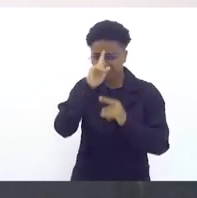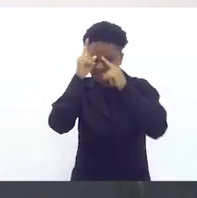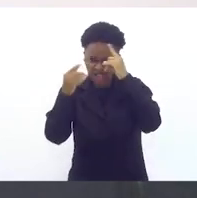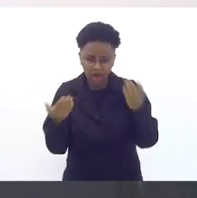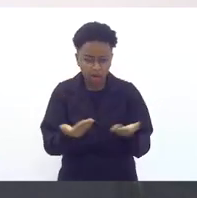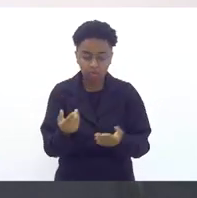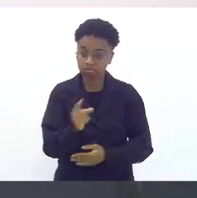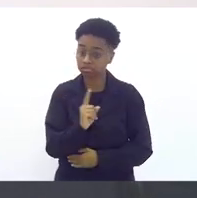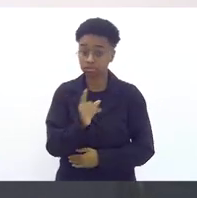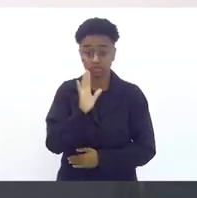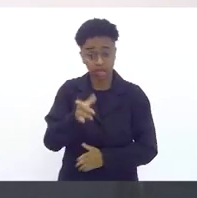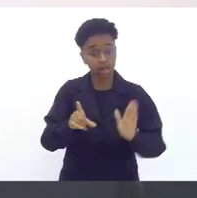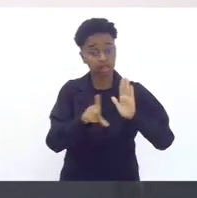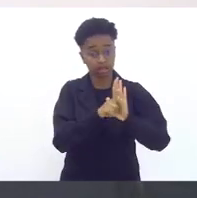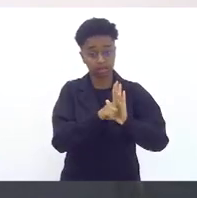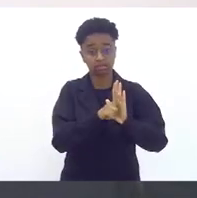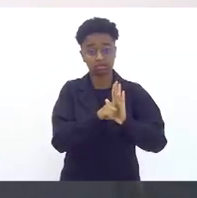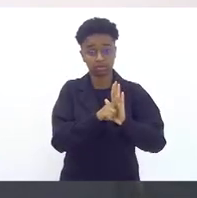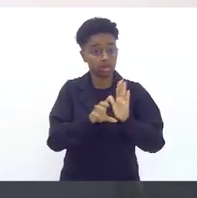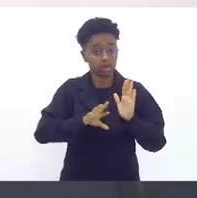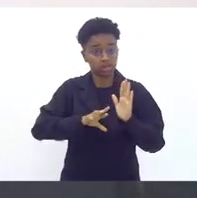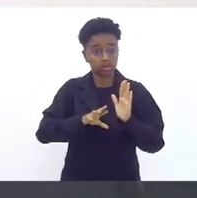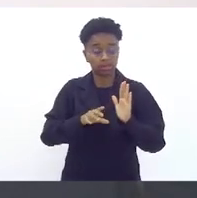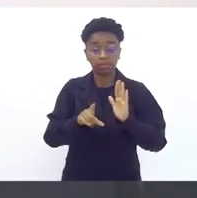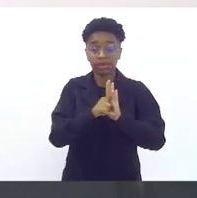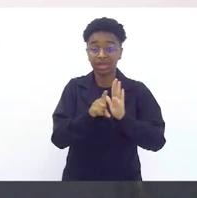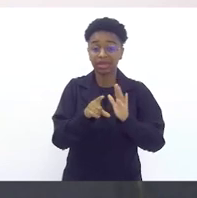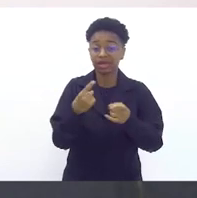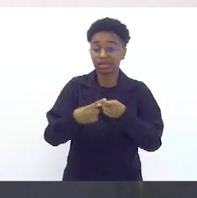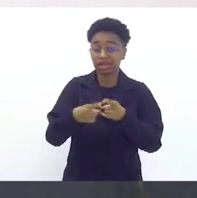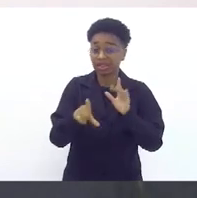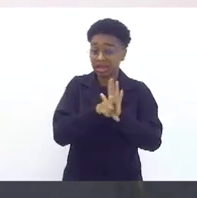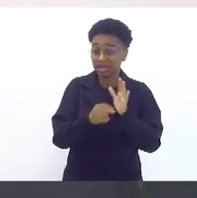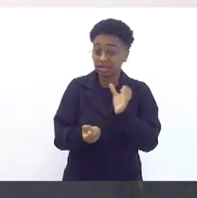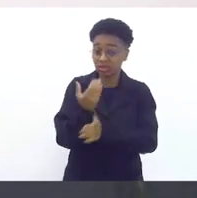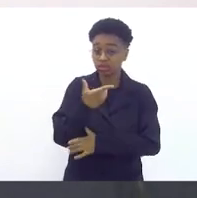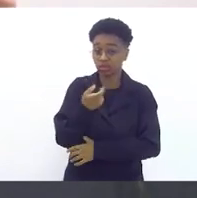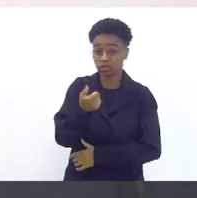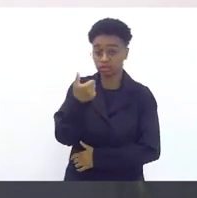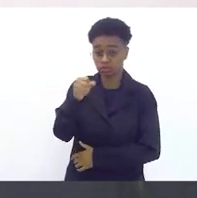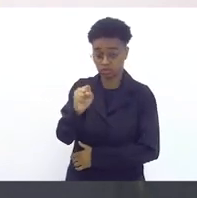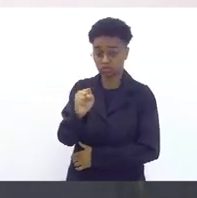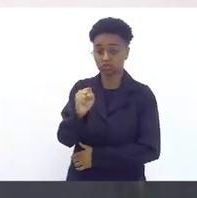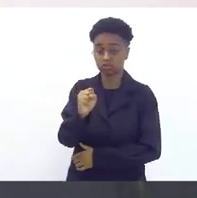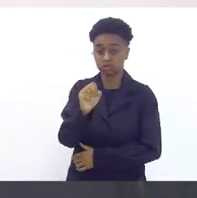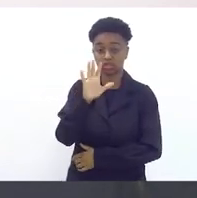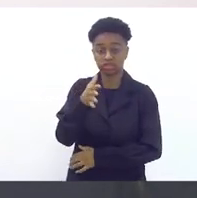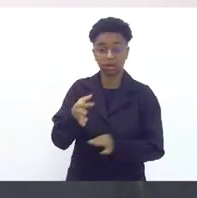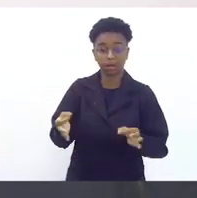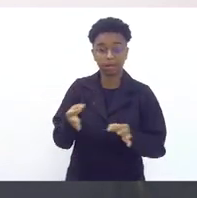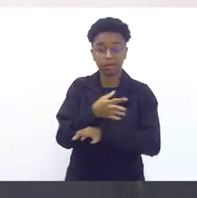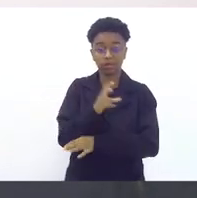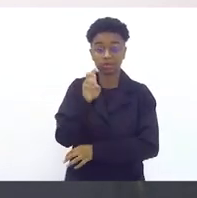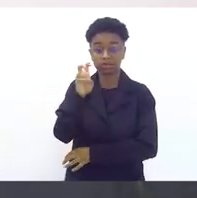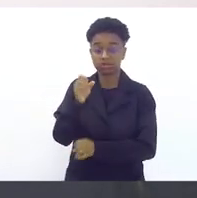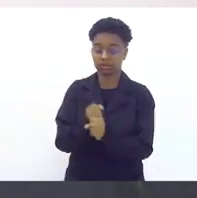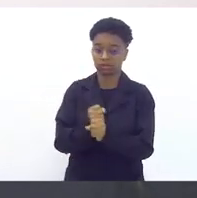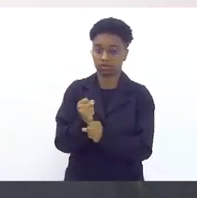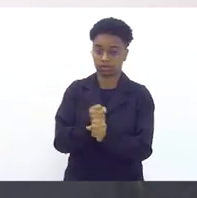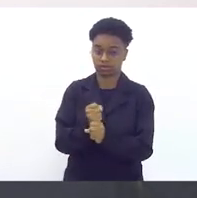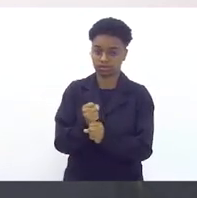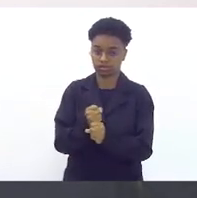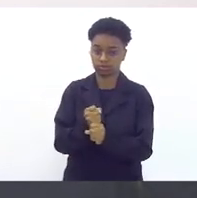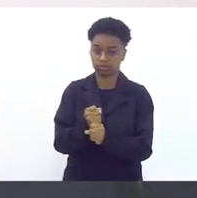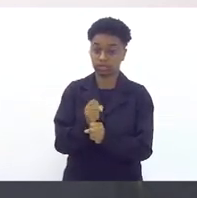inventando nada em 2000. Essa lei é de 18, né? Já completou